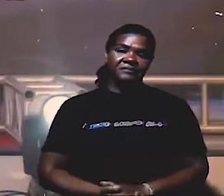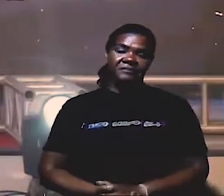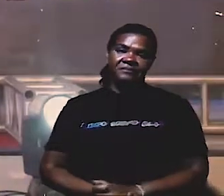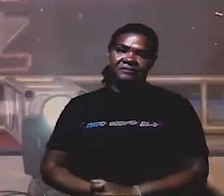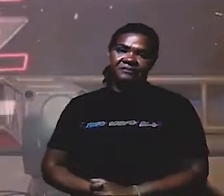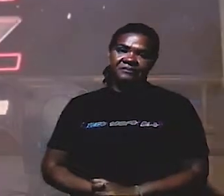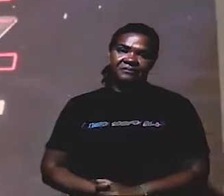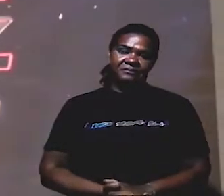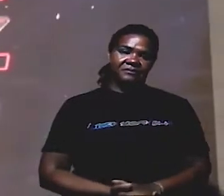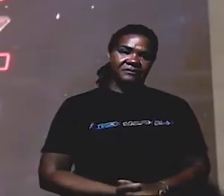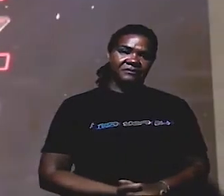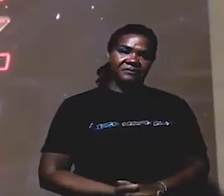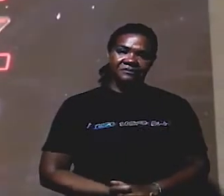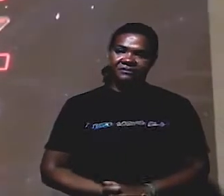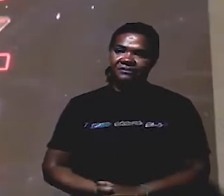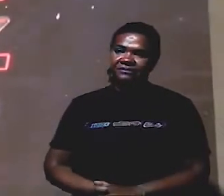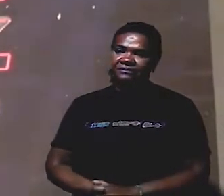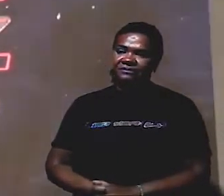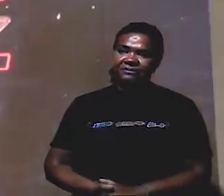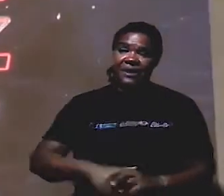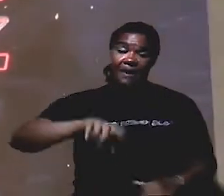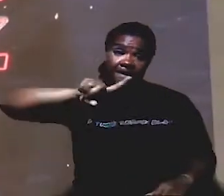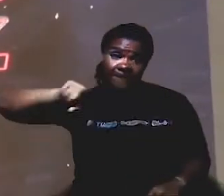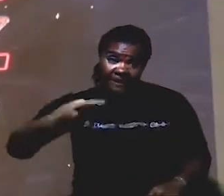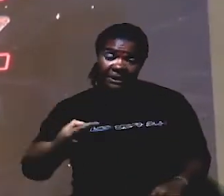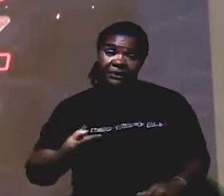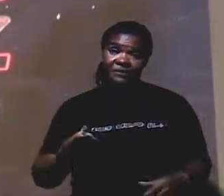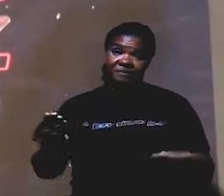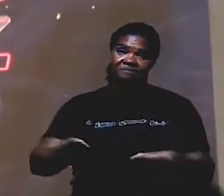E ele vai entregar 1000 holocaustos.